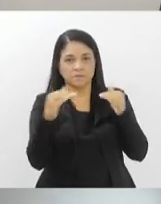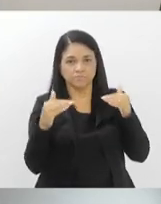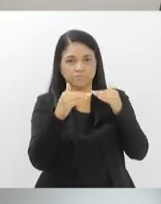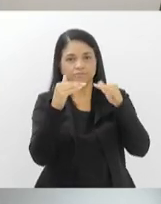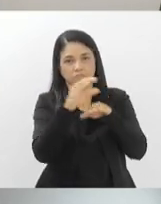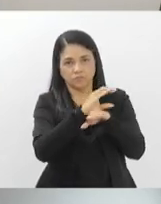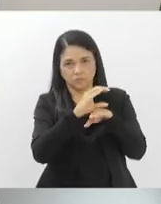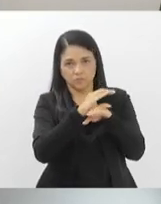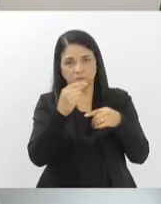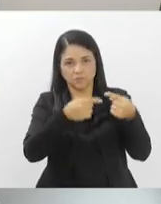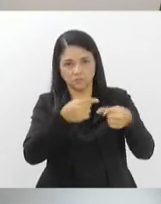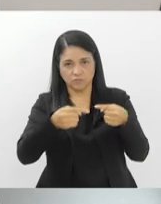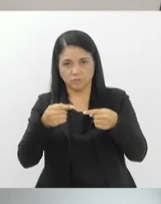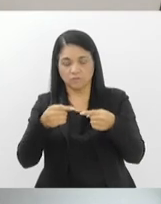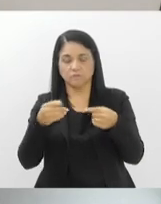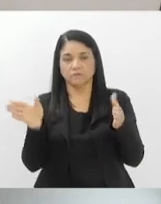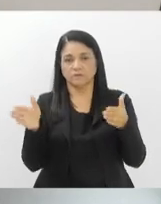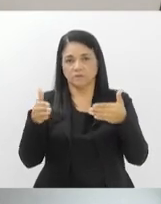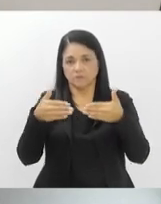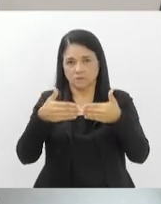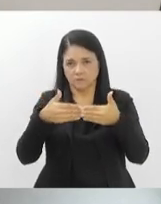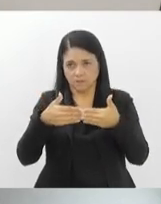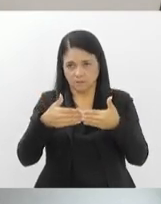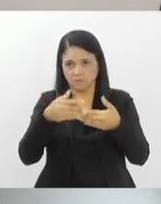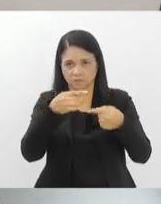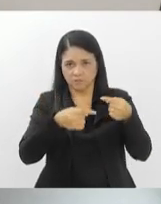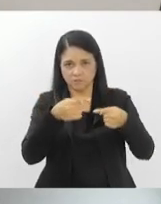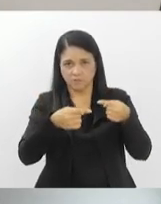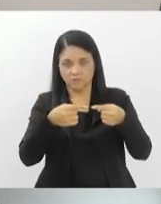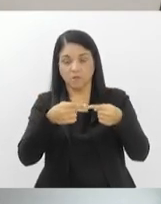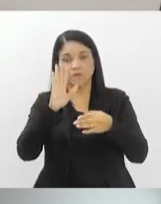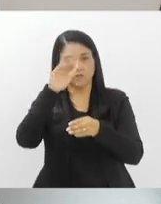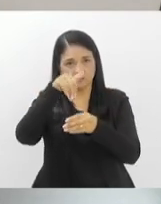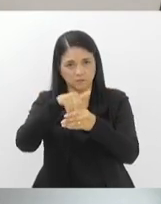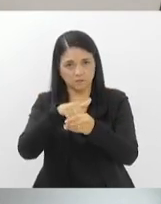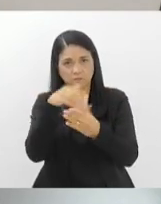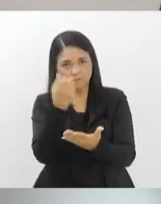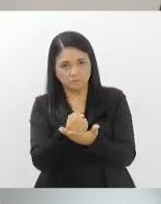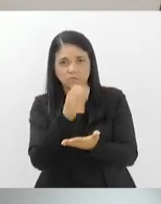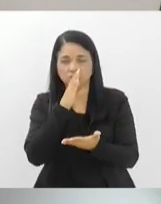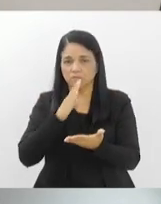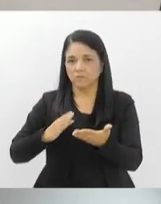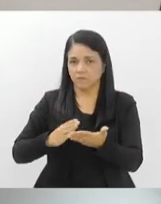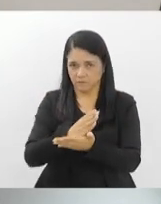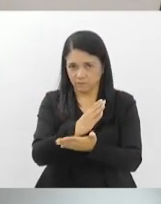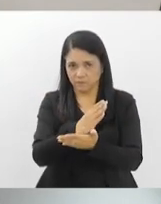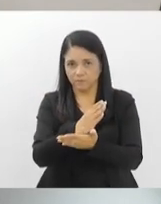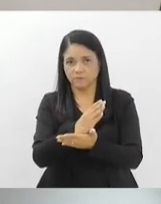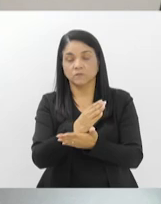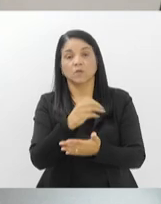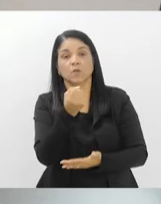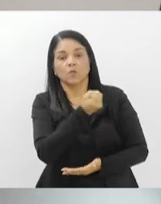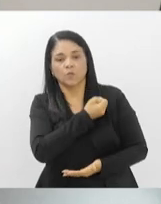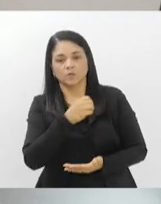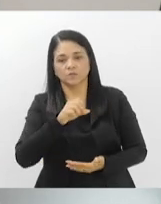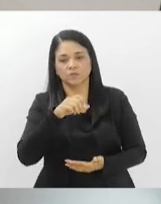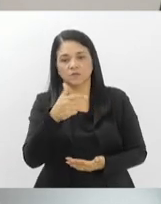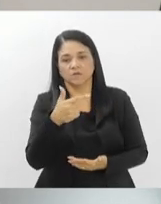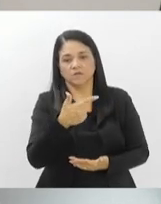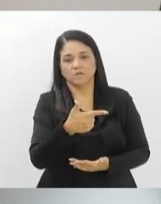Em discussão. Não havendo quem queira discutir, encerrada a discussão e em votação, senhores que aprovam, permaneçam como estão, aprovado. 8 da pauta, projeto